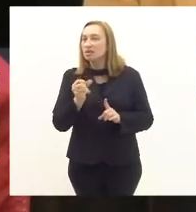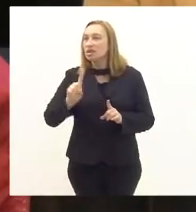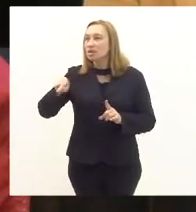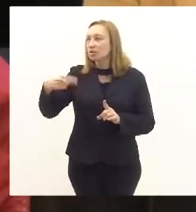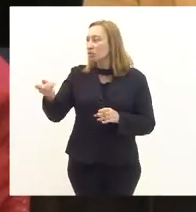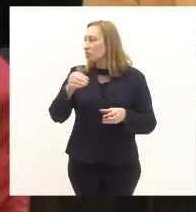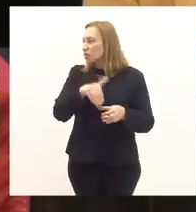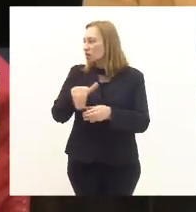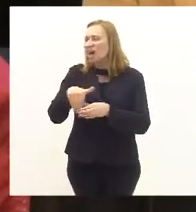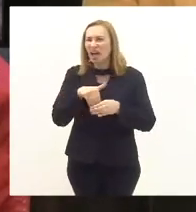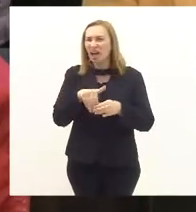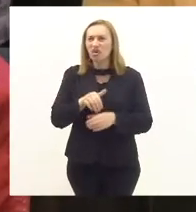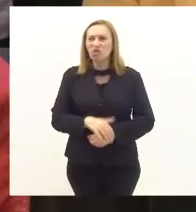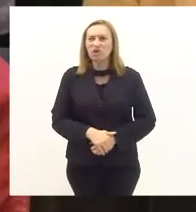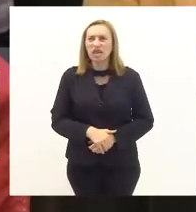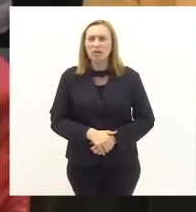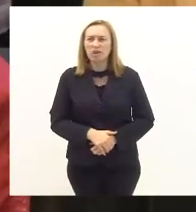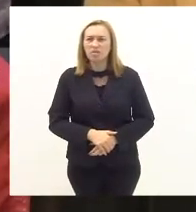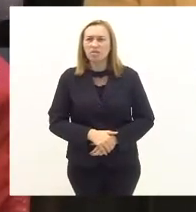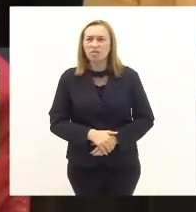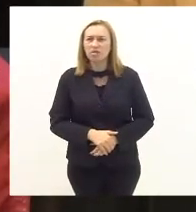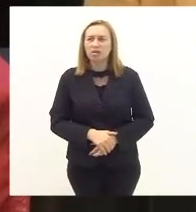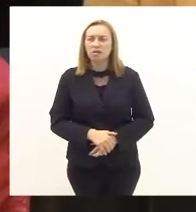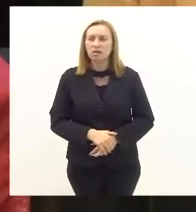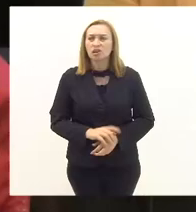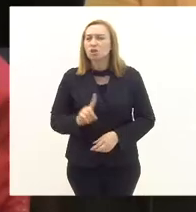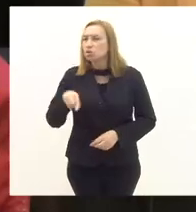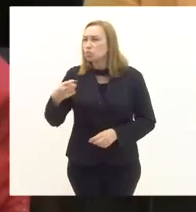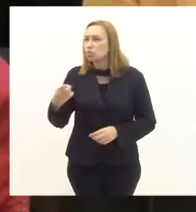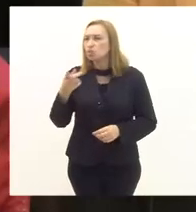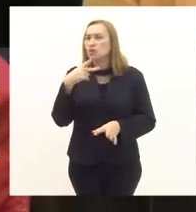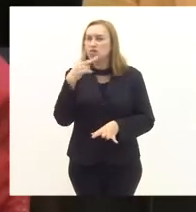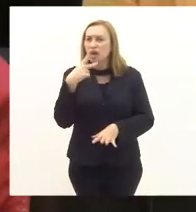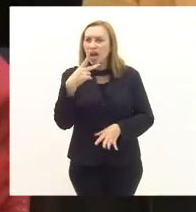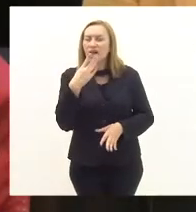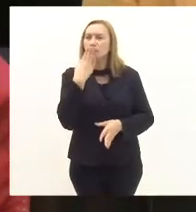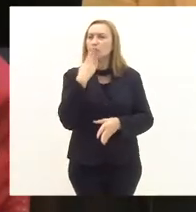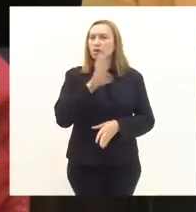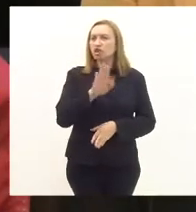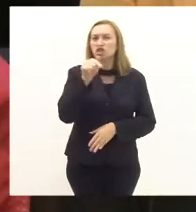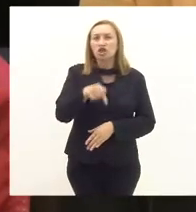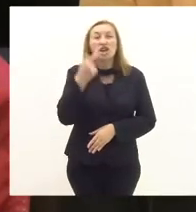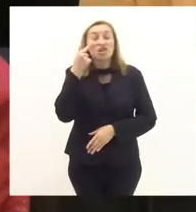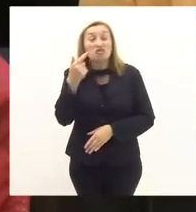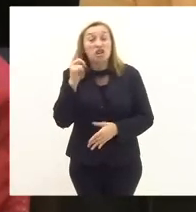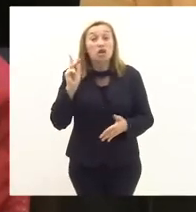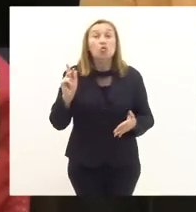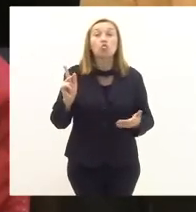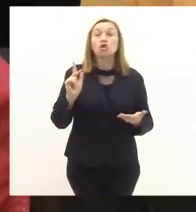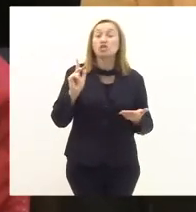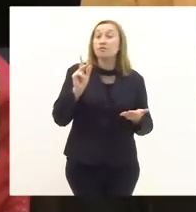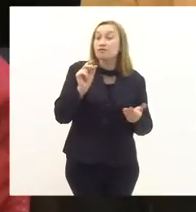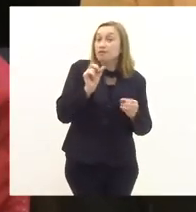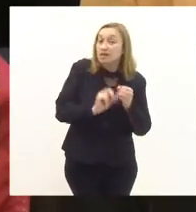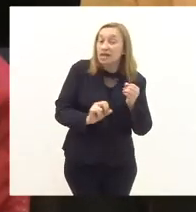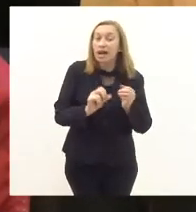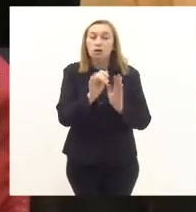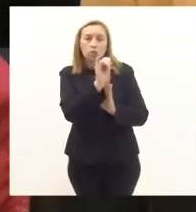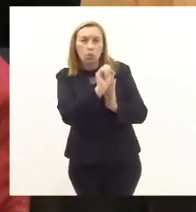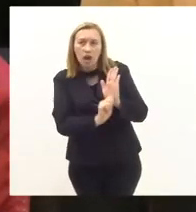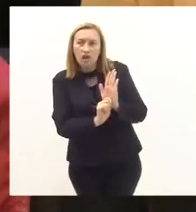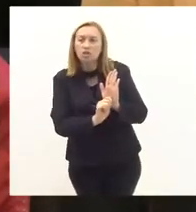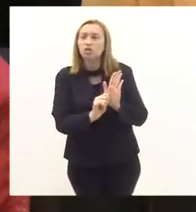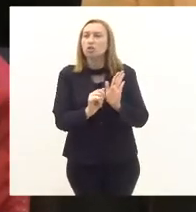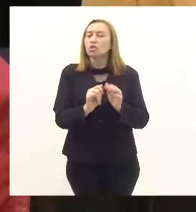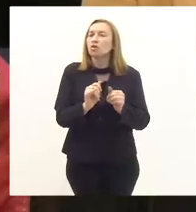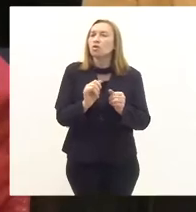fim do ano, para a gente ver tudo que foi levantado ou prometido aqui, ver o que foi feito, um relatório, quer